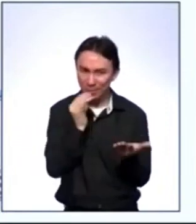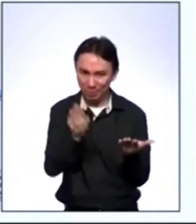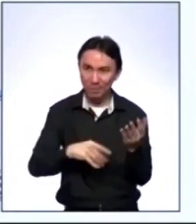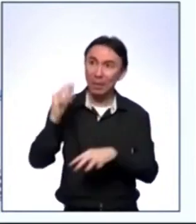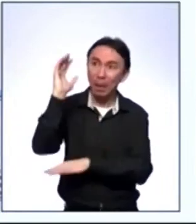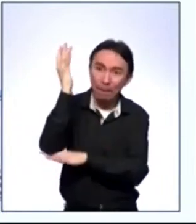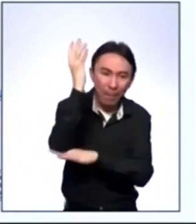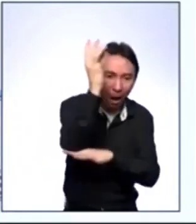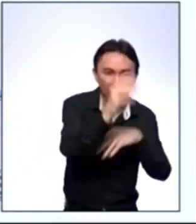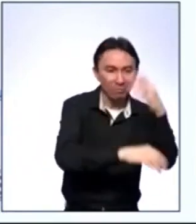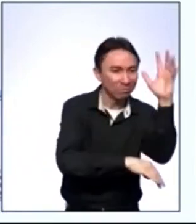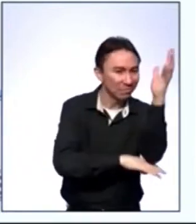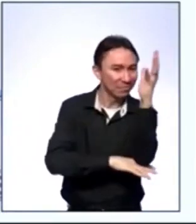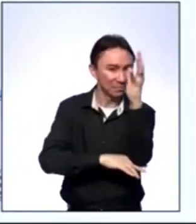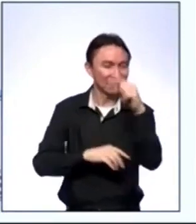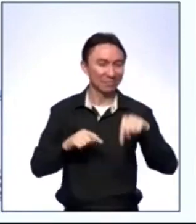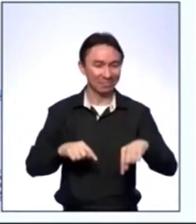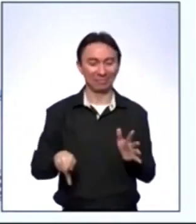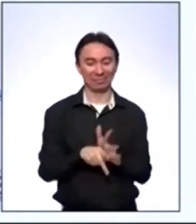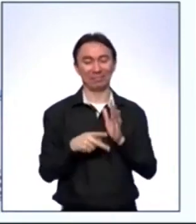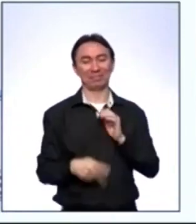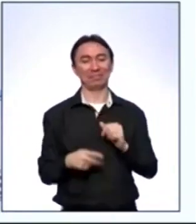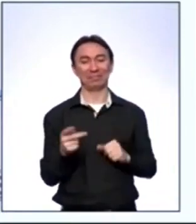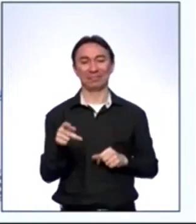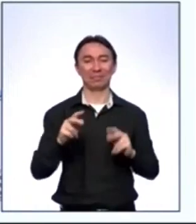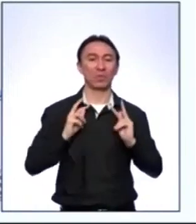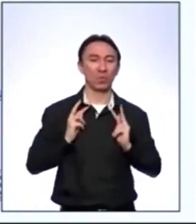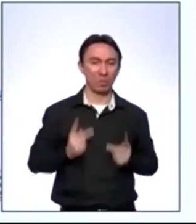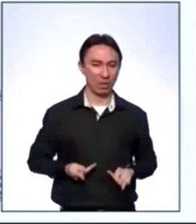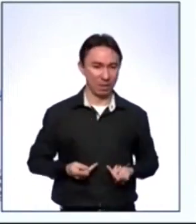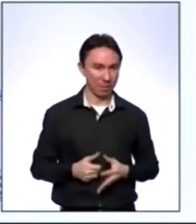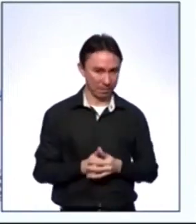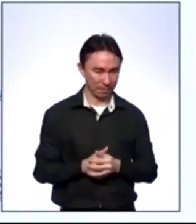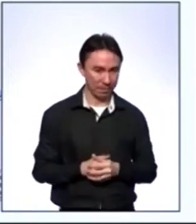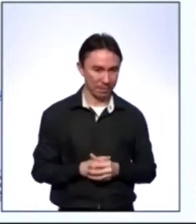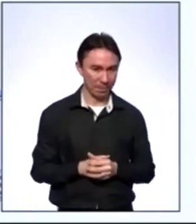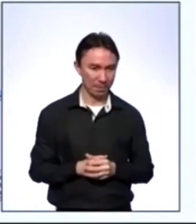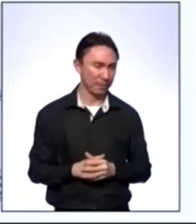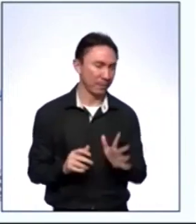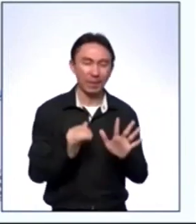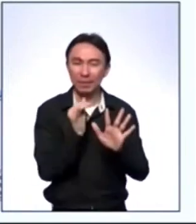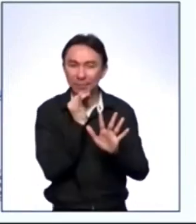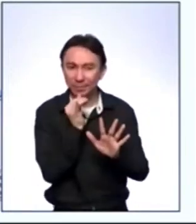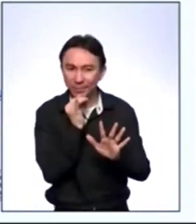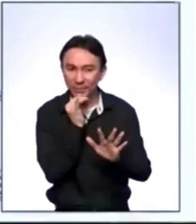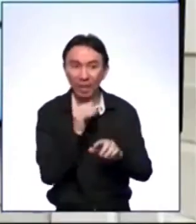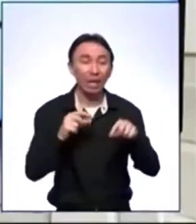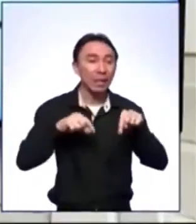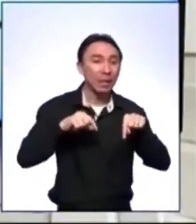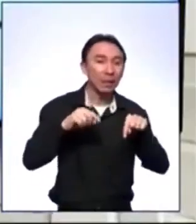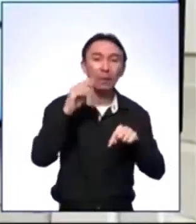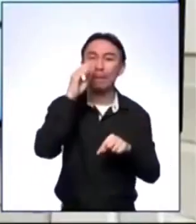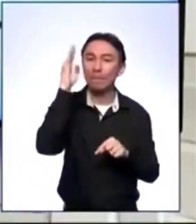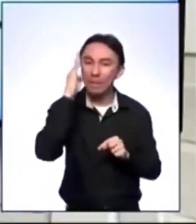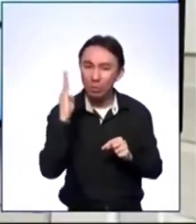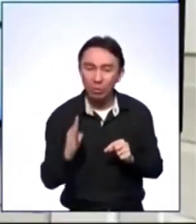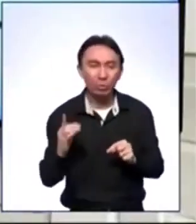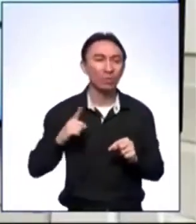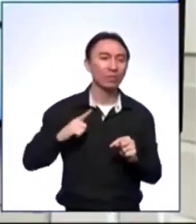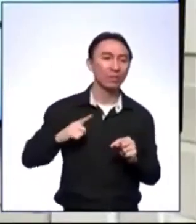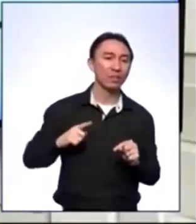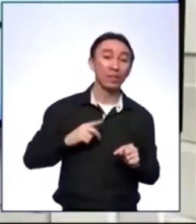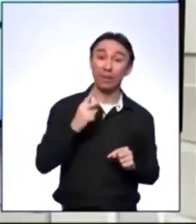falar um pouquinho disso para vocês. Então, por exemplo, o Brasil tem 22